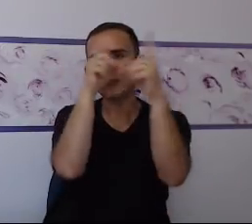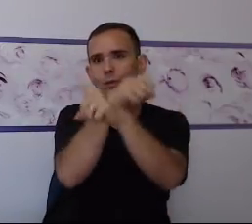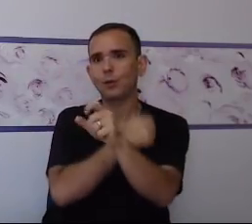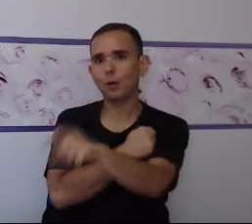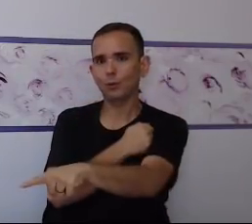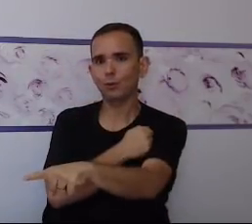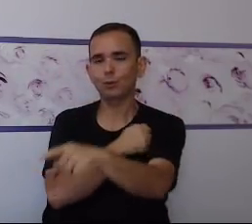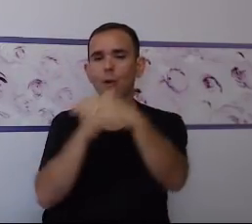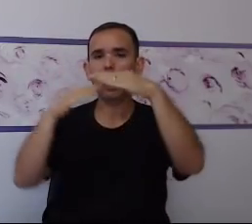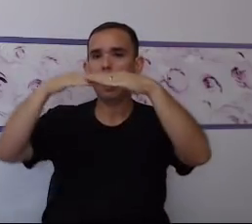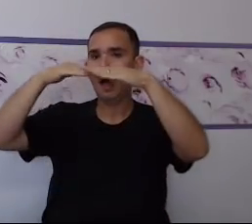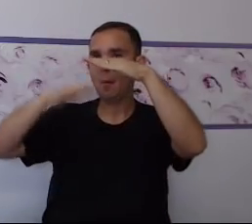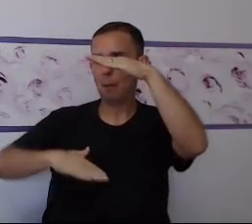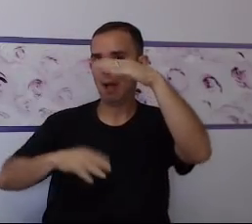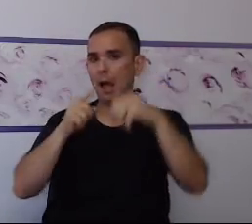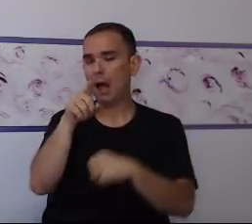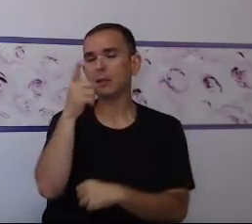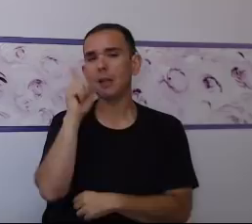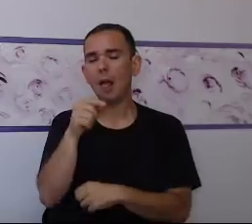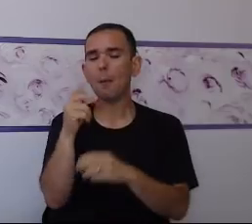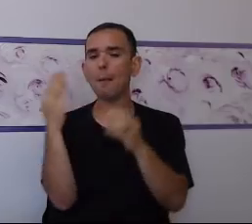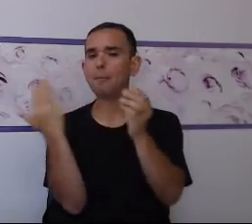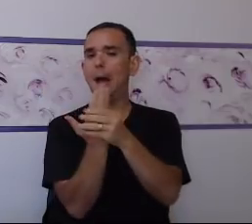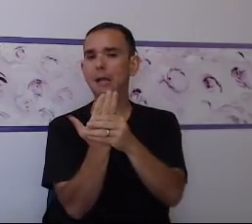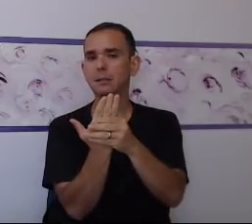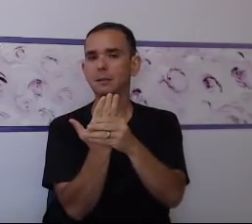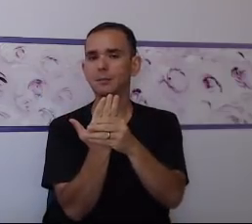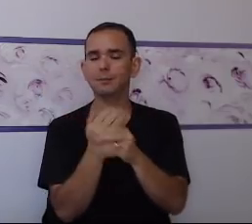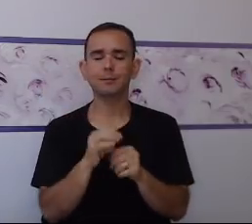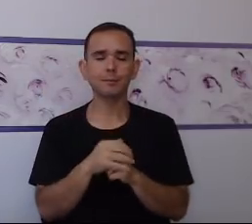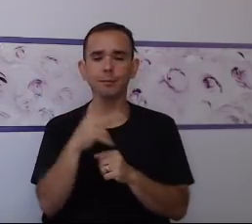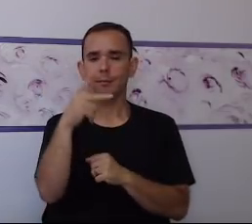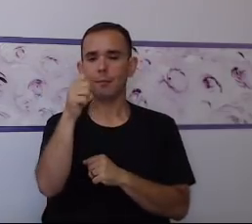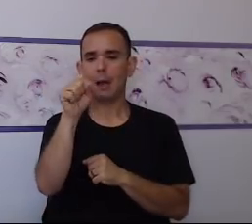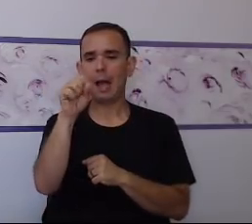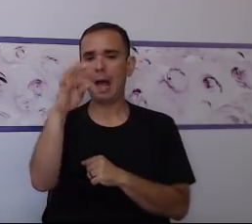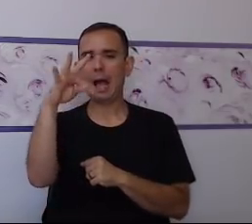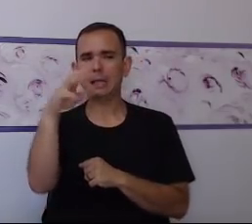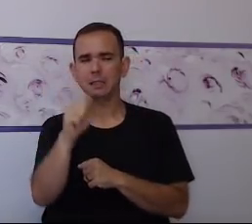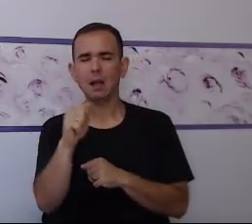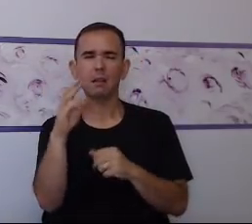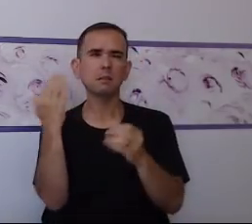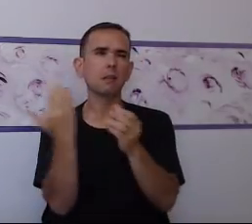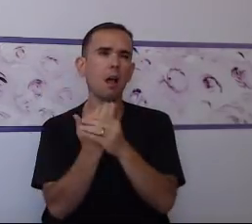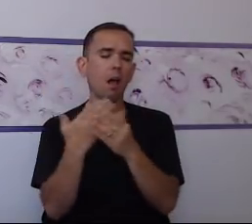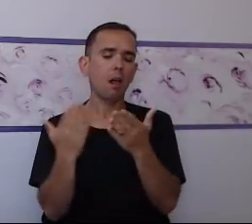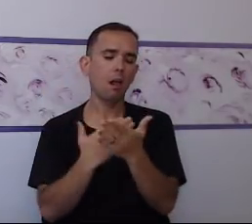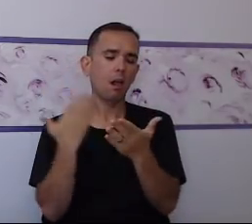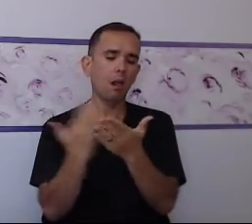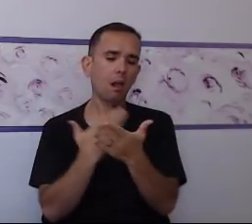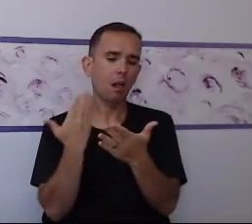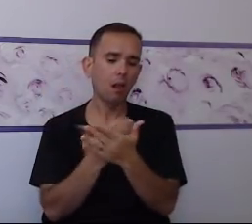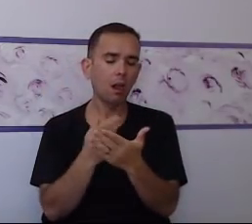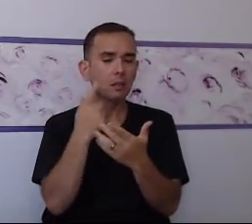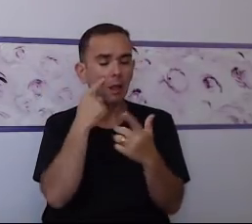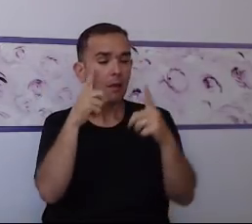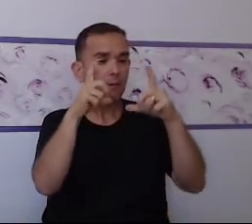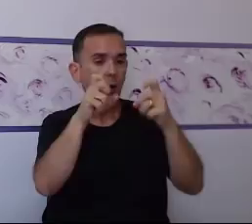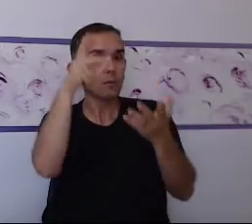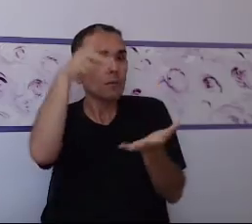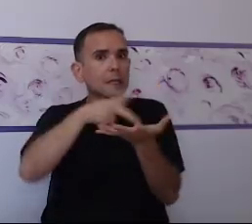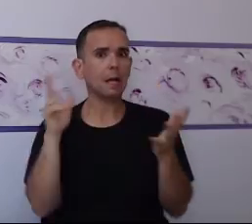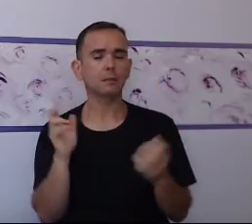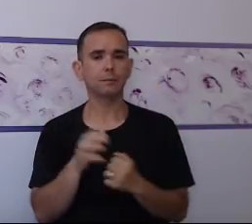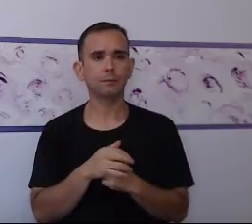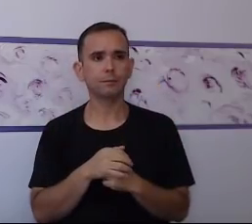Já embaixo, vocês estão vendo que é uma pasta, né? Muitas vezes a gente usa uma pasta catálogo, né? Onde tem as imagens reais.